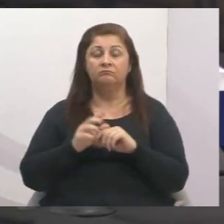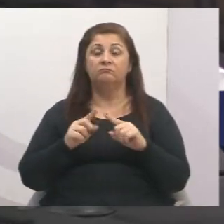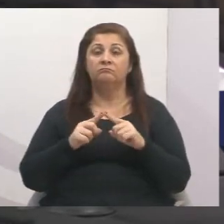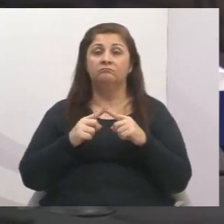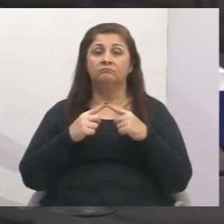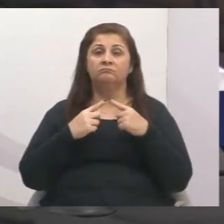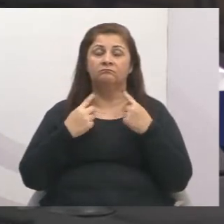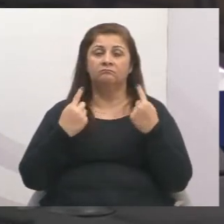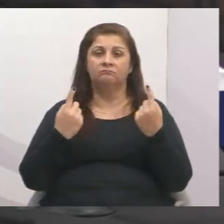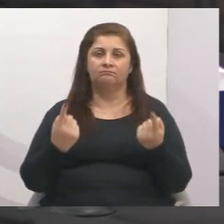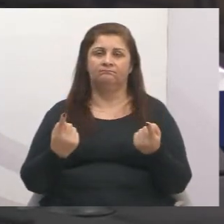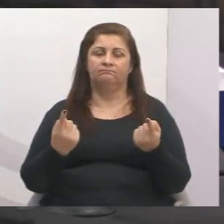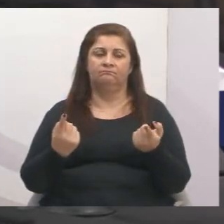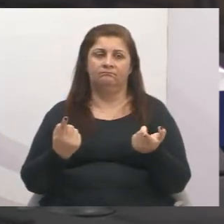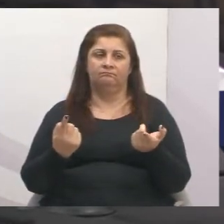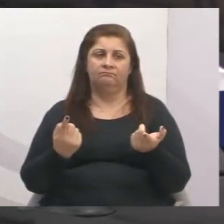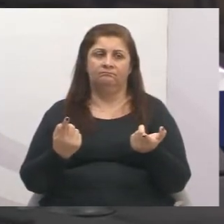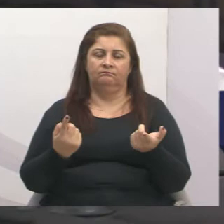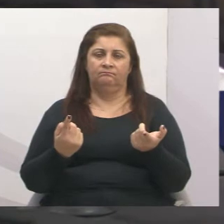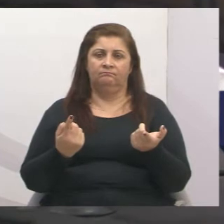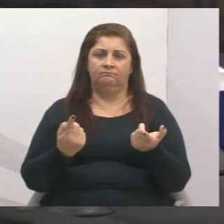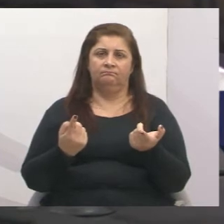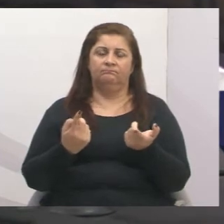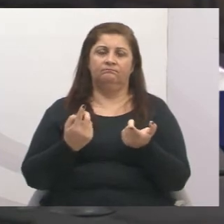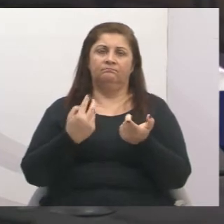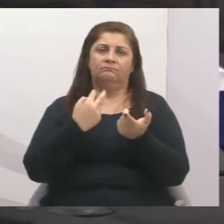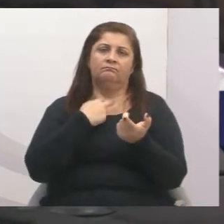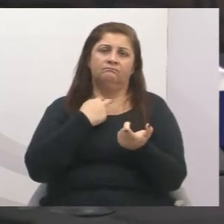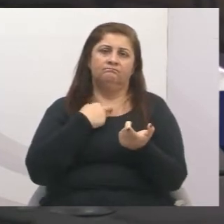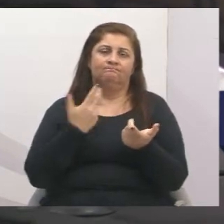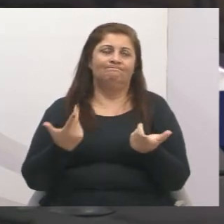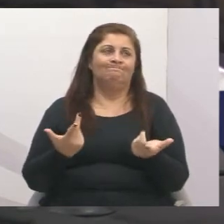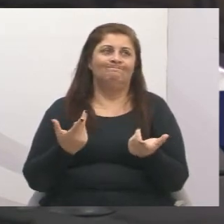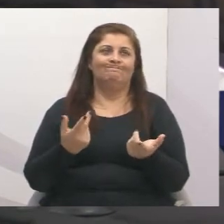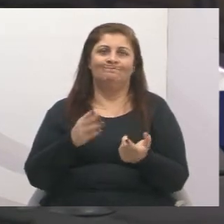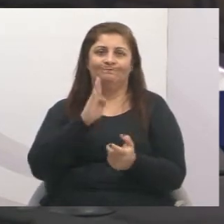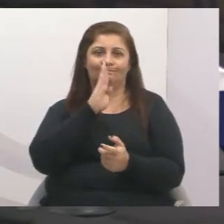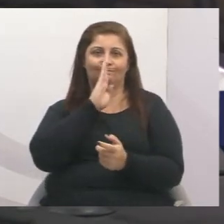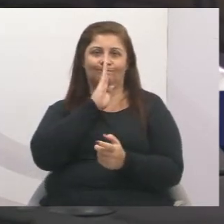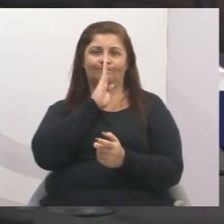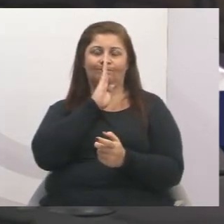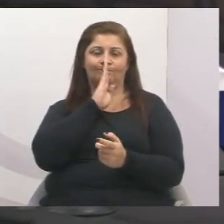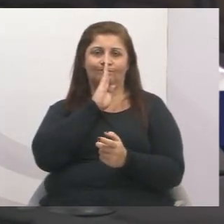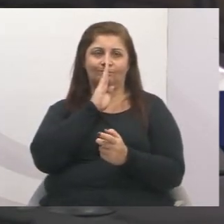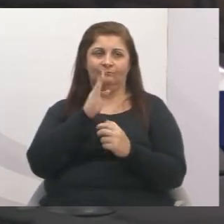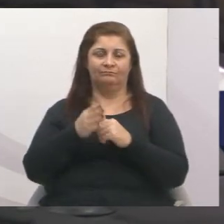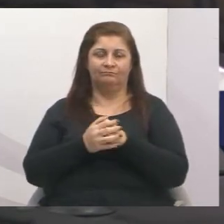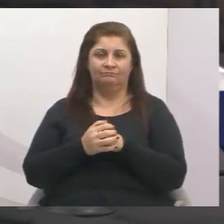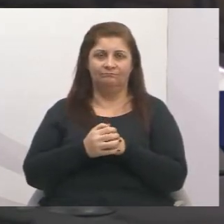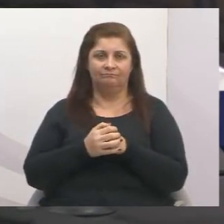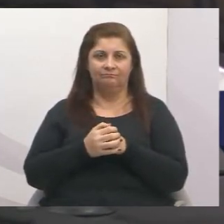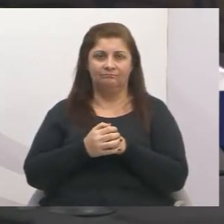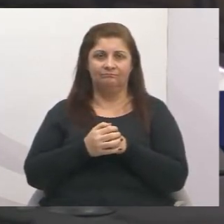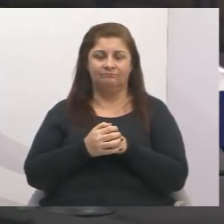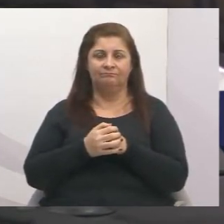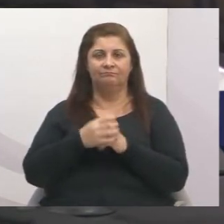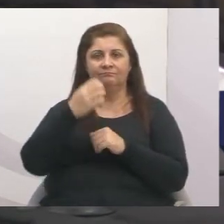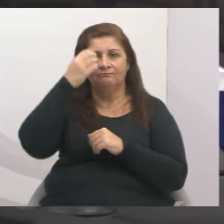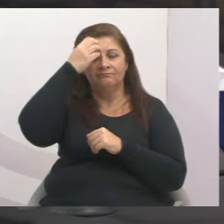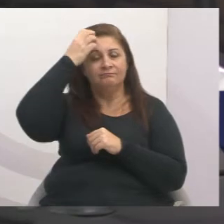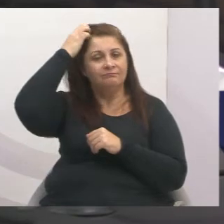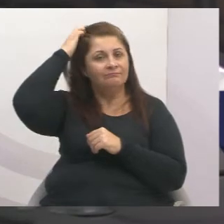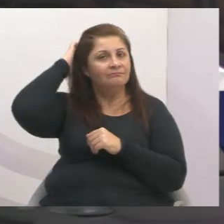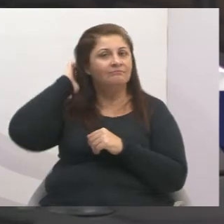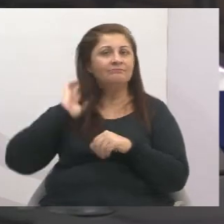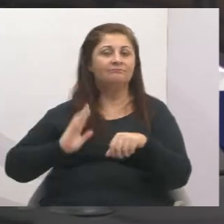não posso aqui deixar de manifestar por razões ideológicas, num país